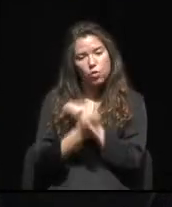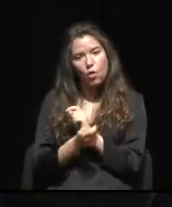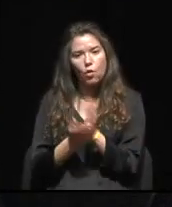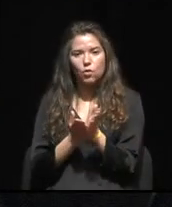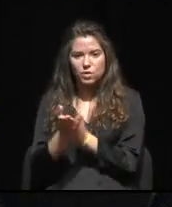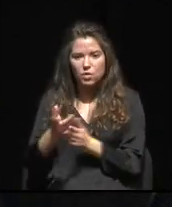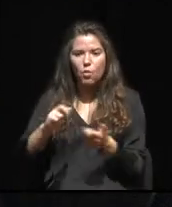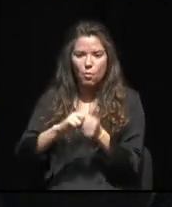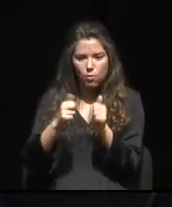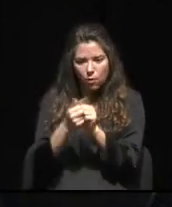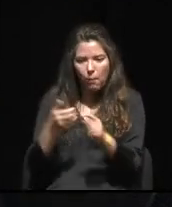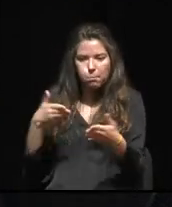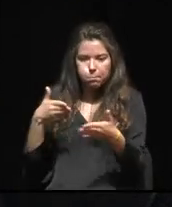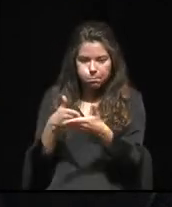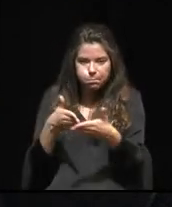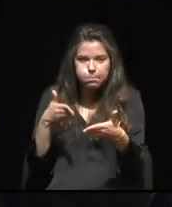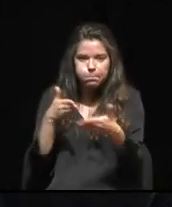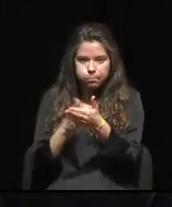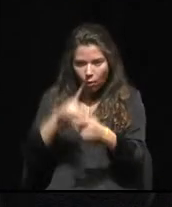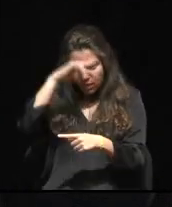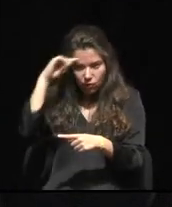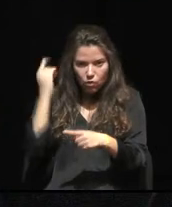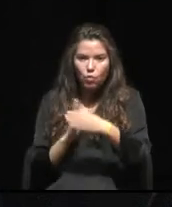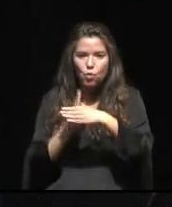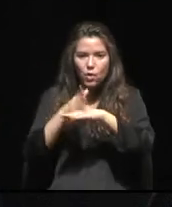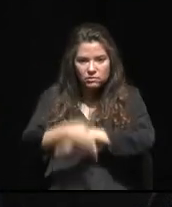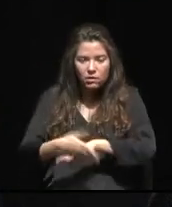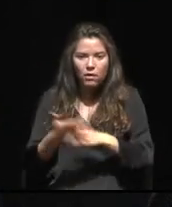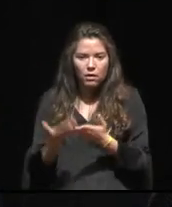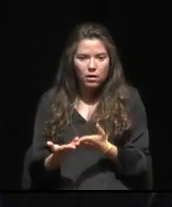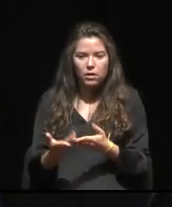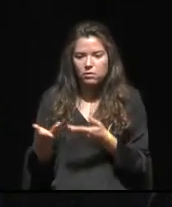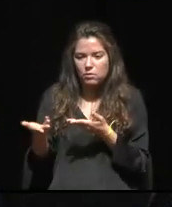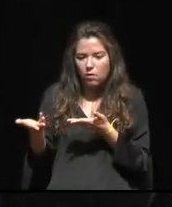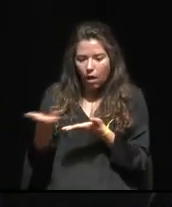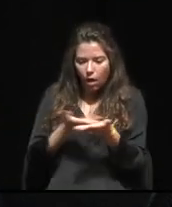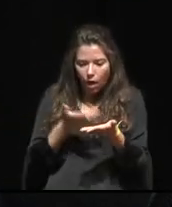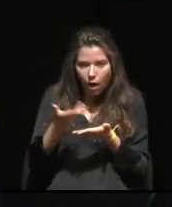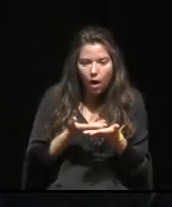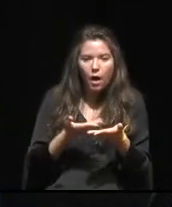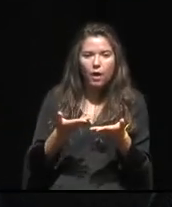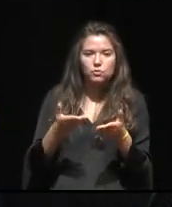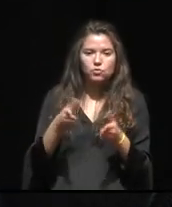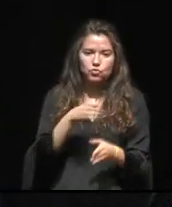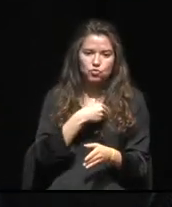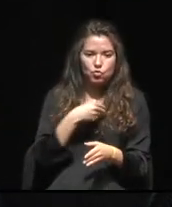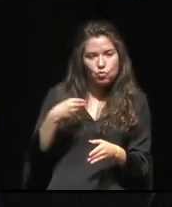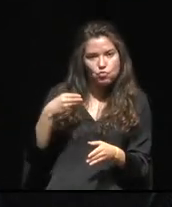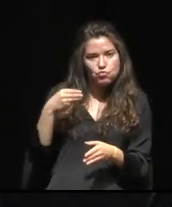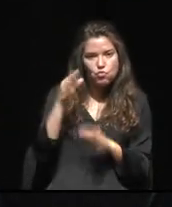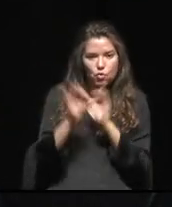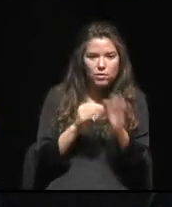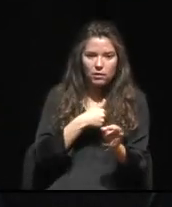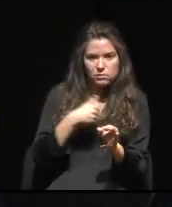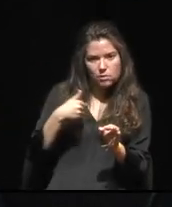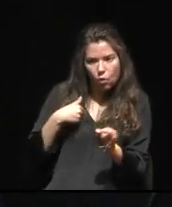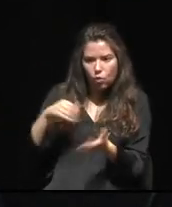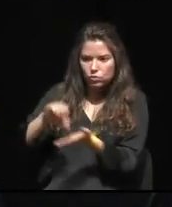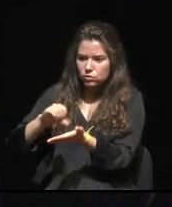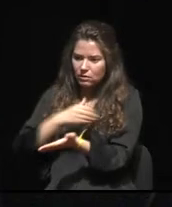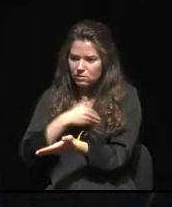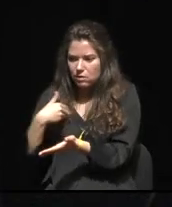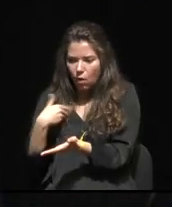problemas obstáculos dificuldades no acesso falta de articulação entre os cuidados de saúde primários e as unidades